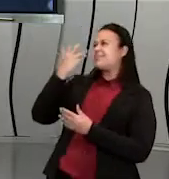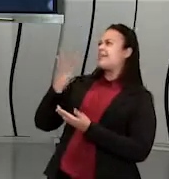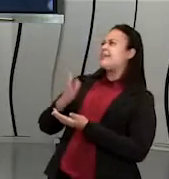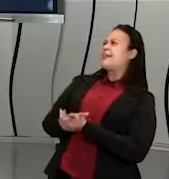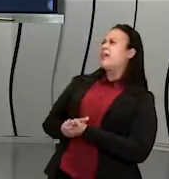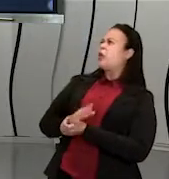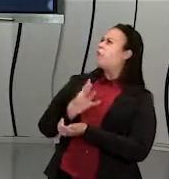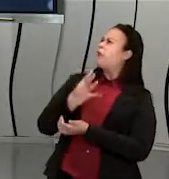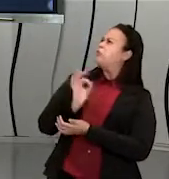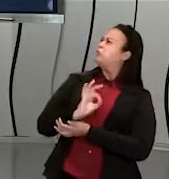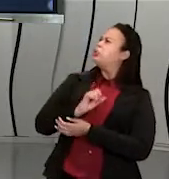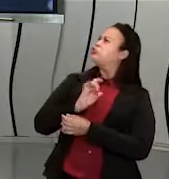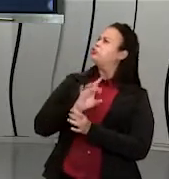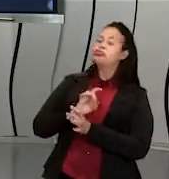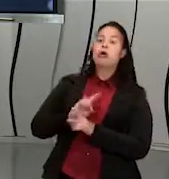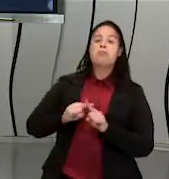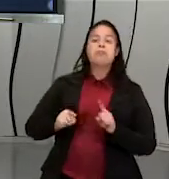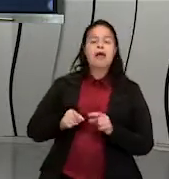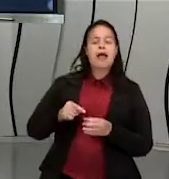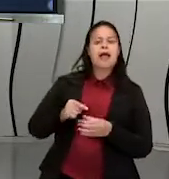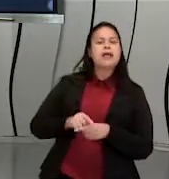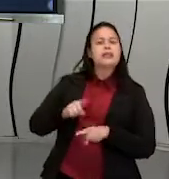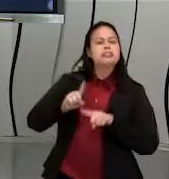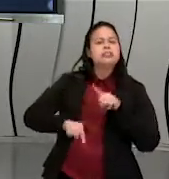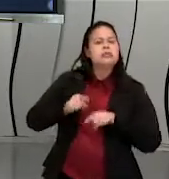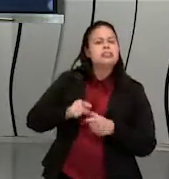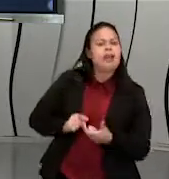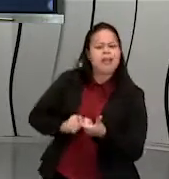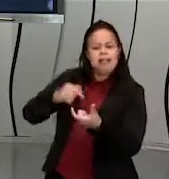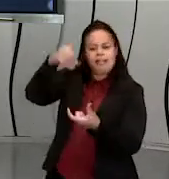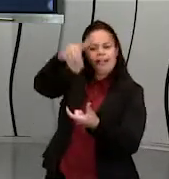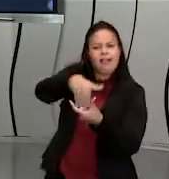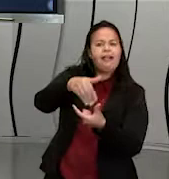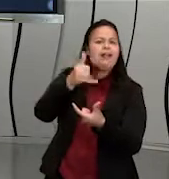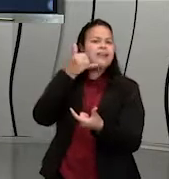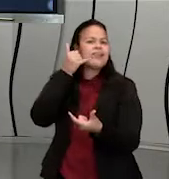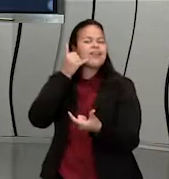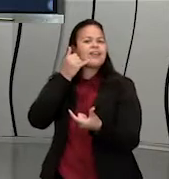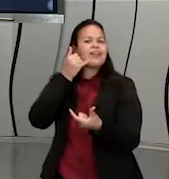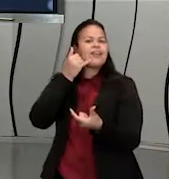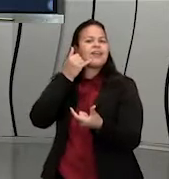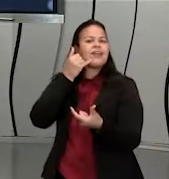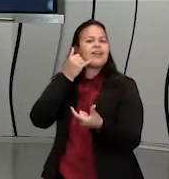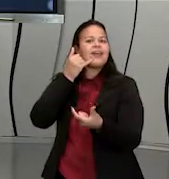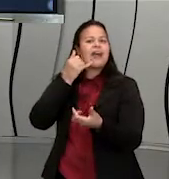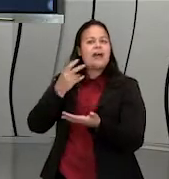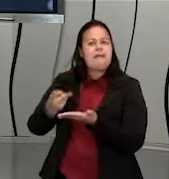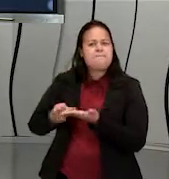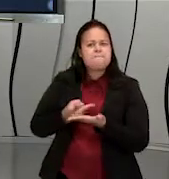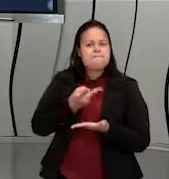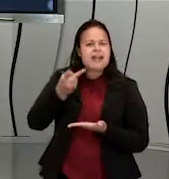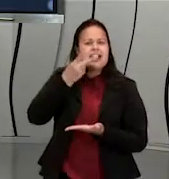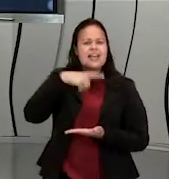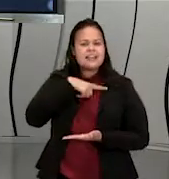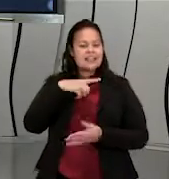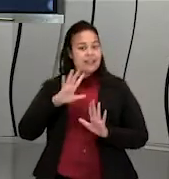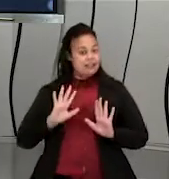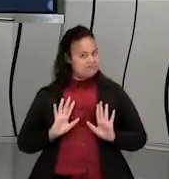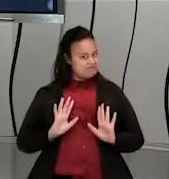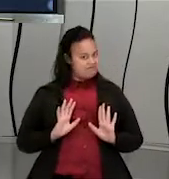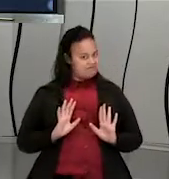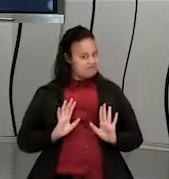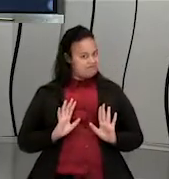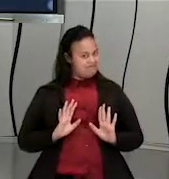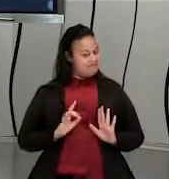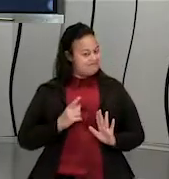só 4%, mas está me dando um suporte, eu vou sair na vantagem. Será? É isso que você tem que estar